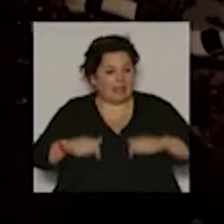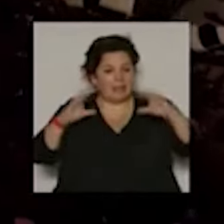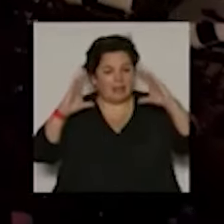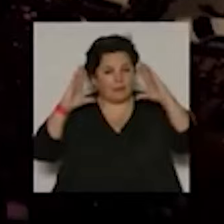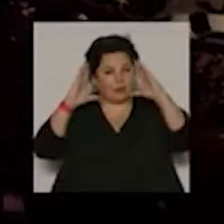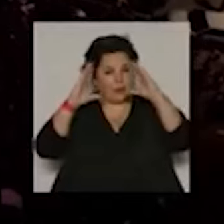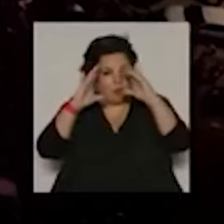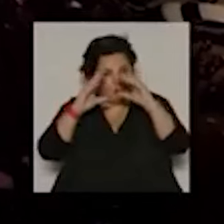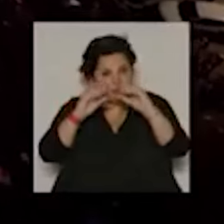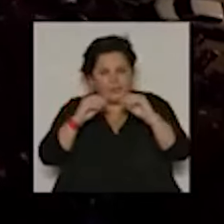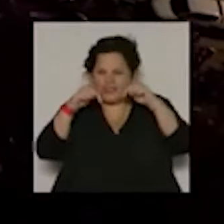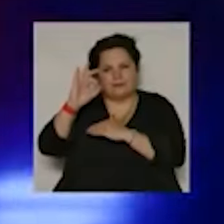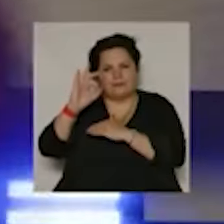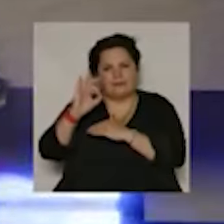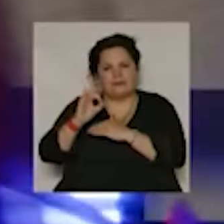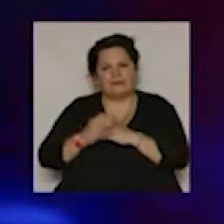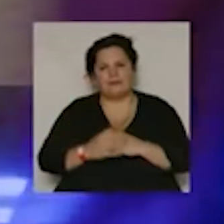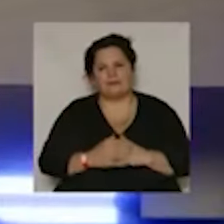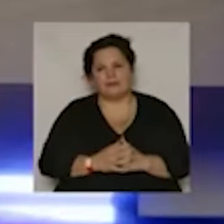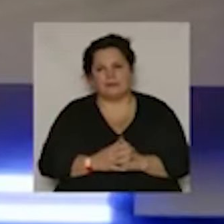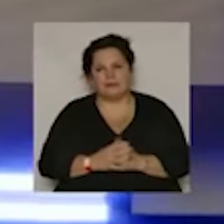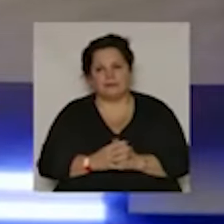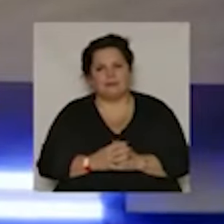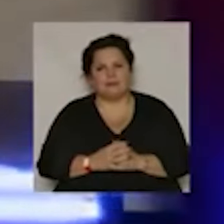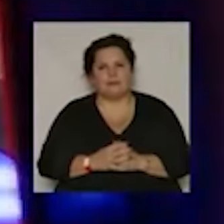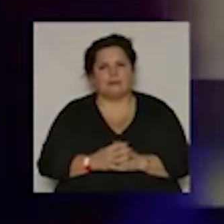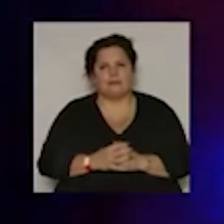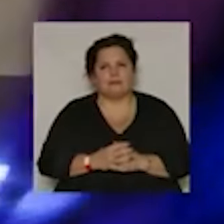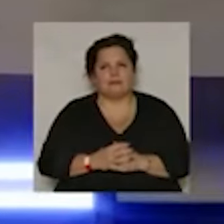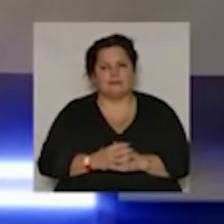depois de comandar o Uruguai por 15